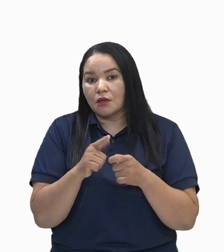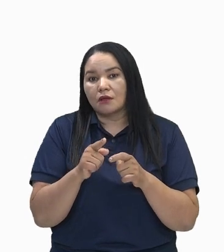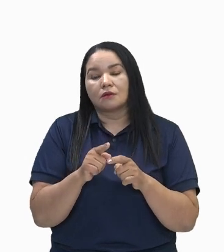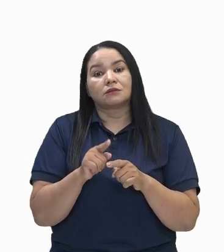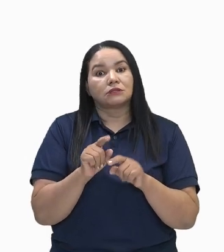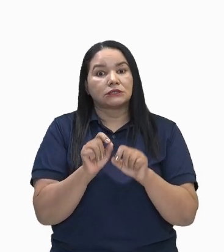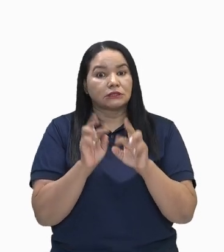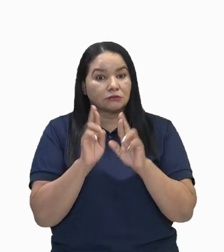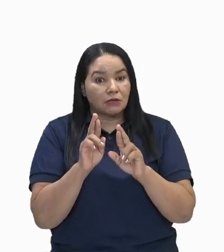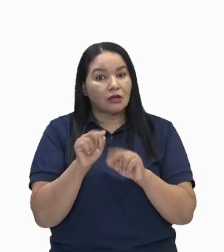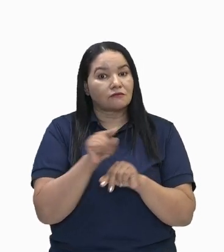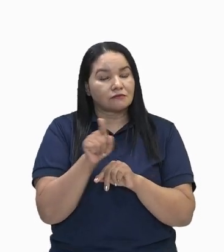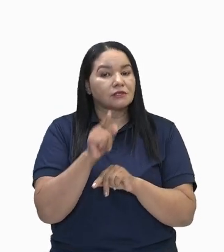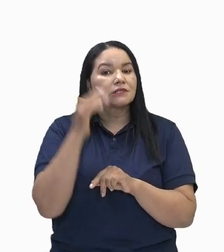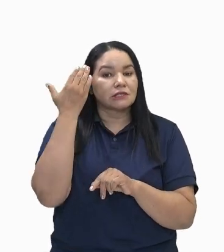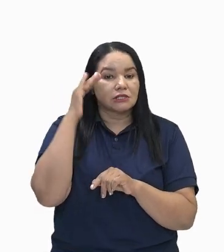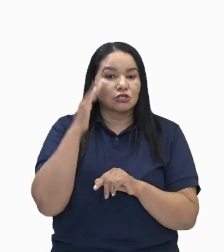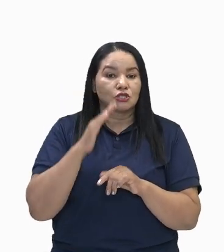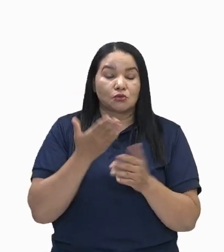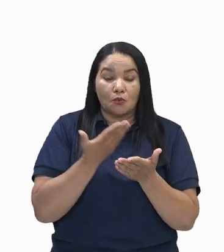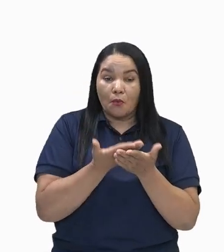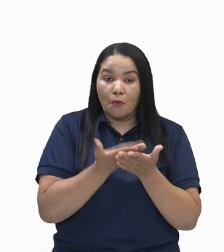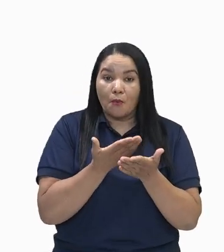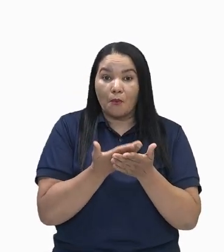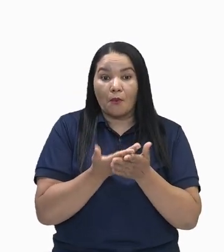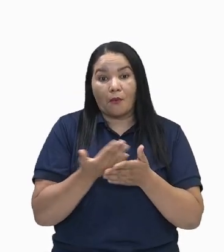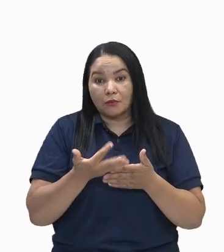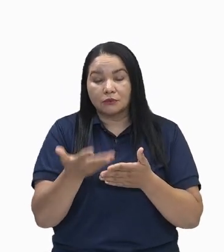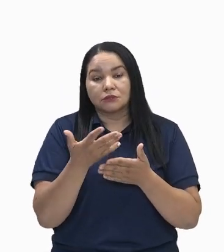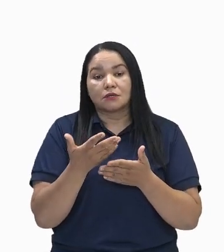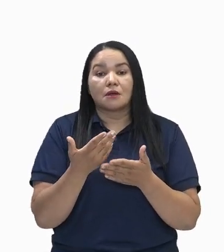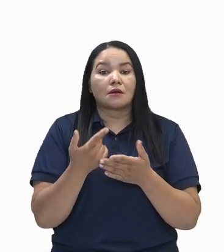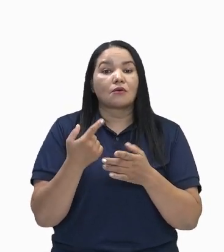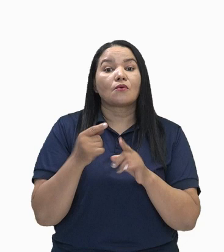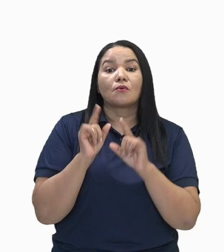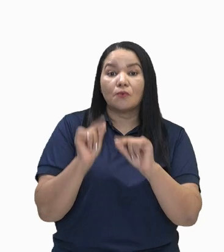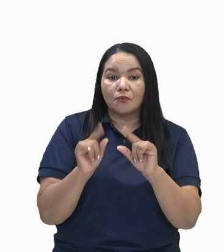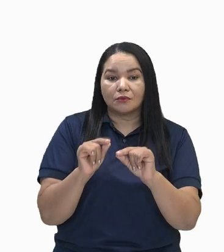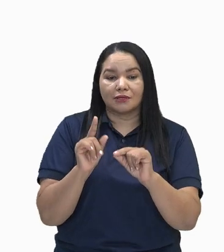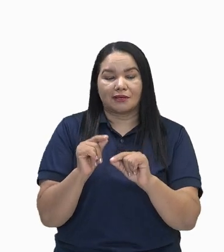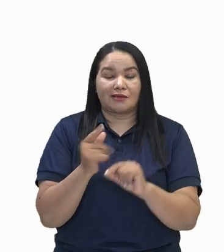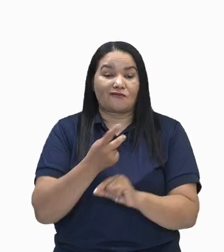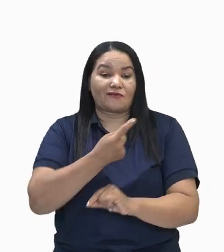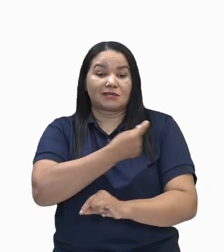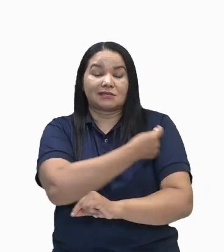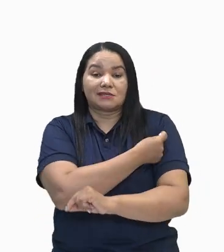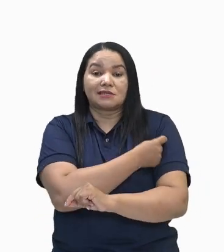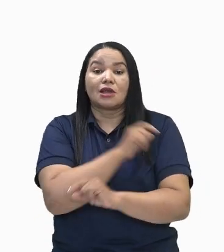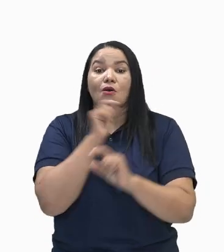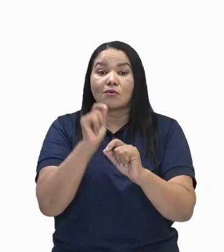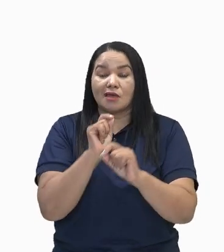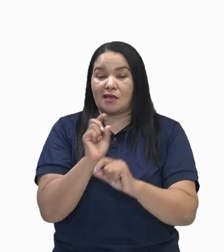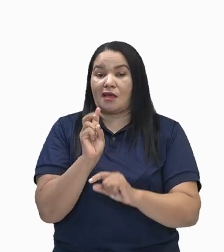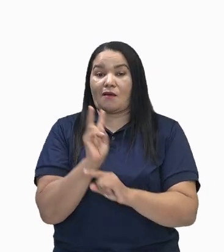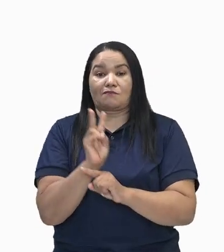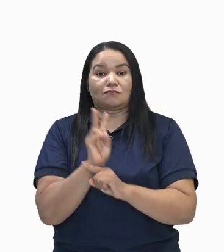entendido durante a nossa aula que a vacinação é a prevenção para o